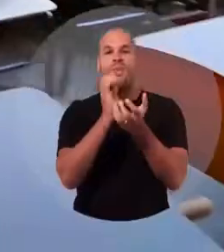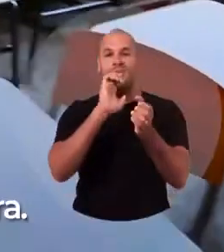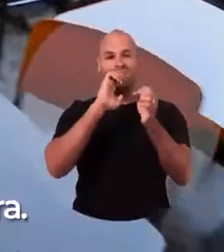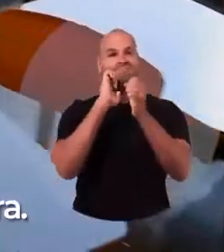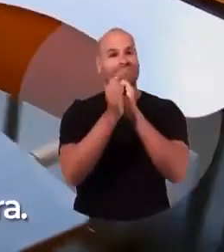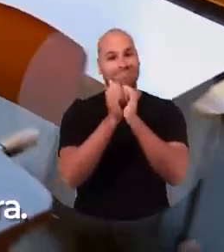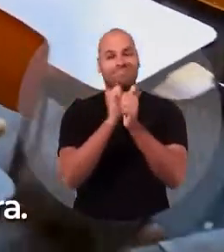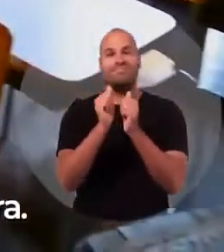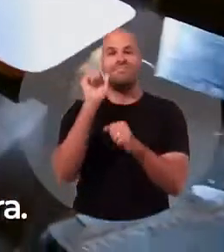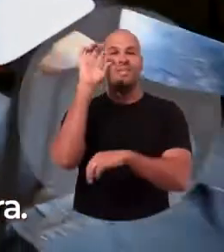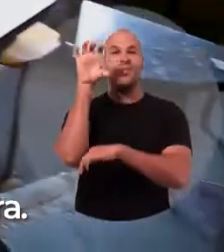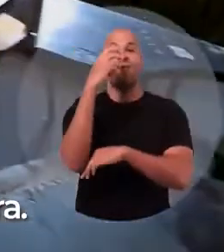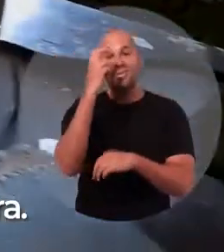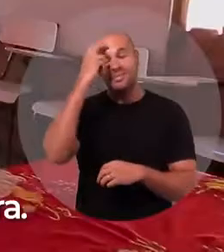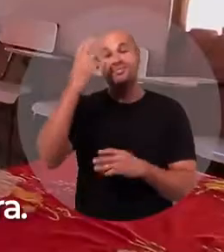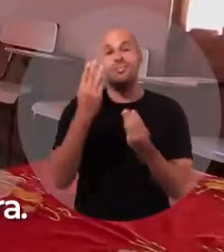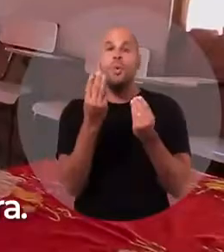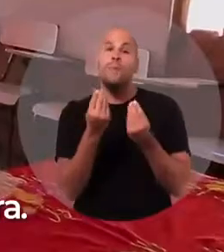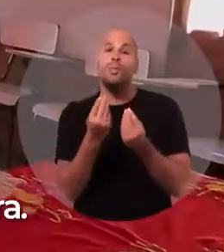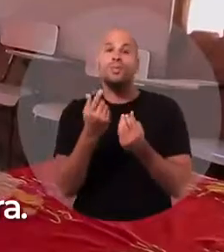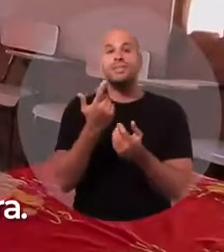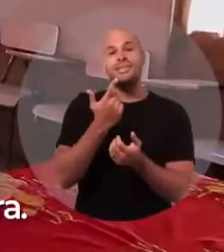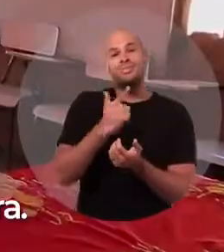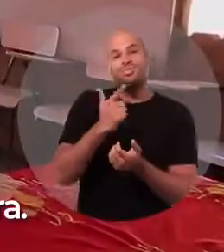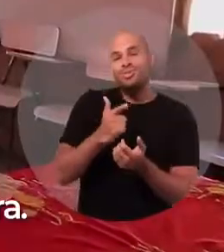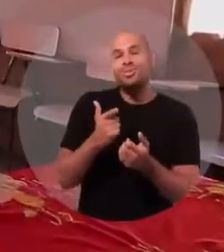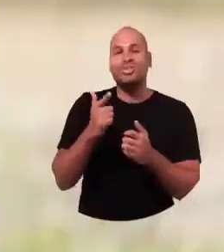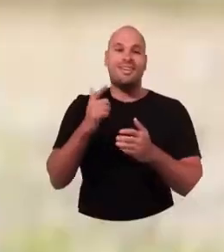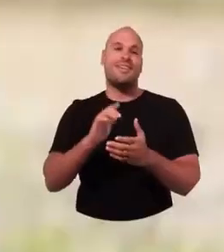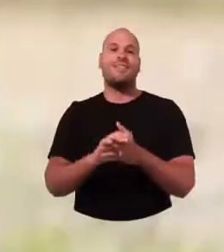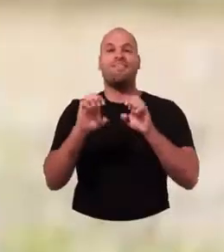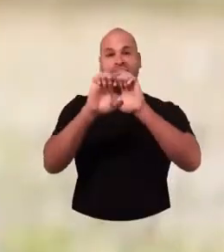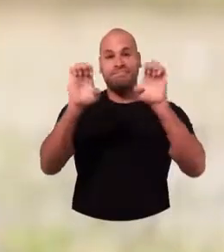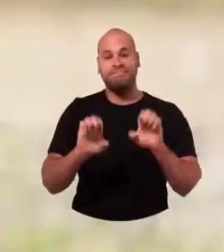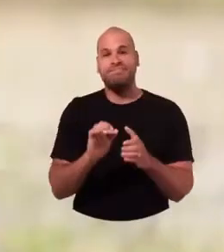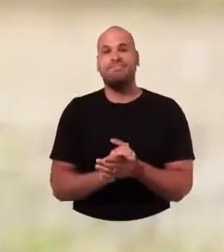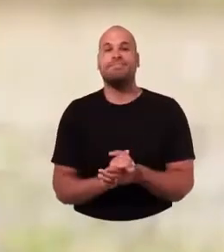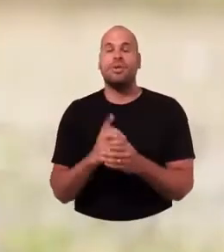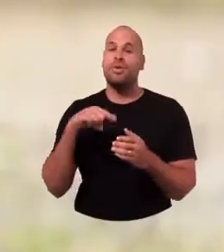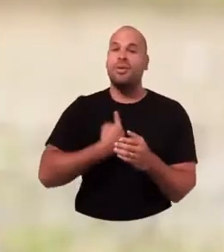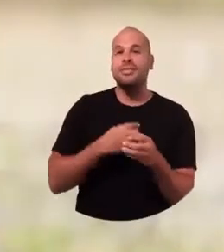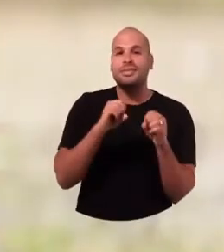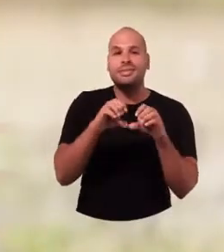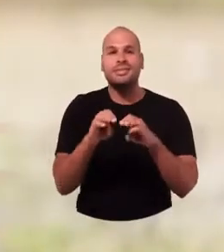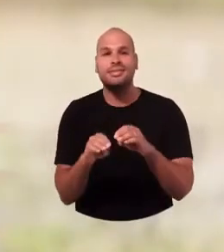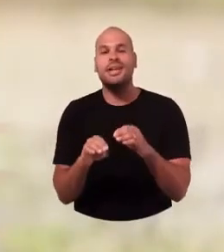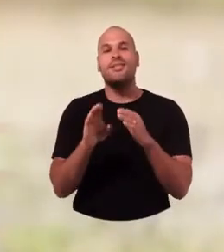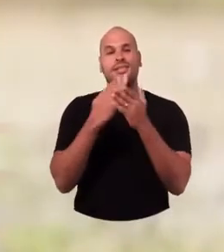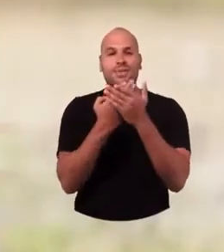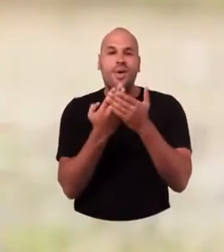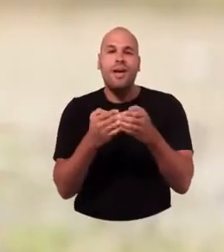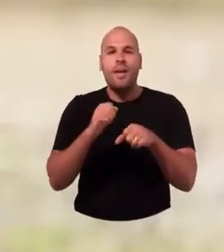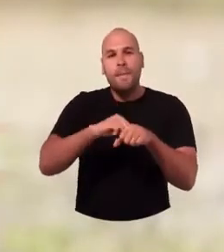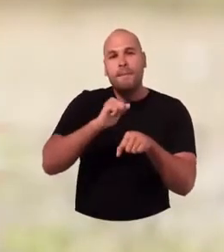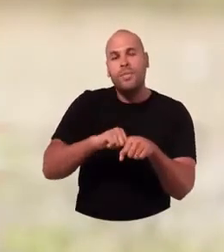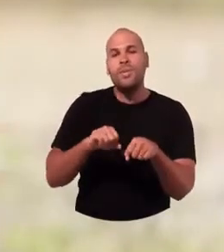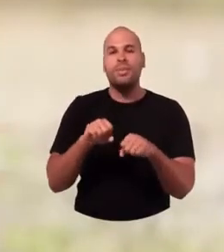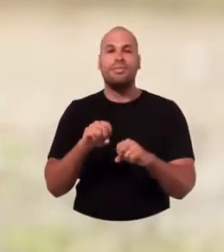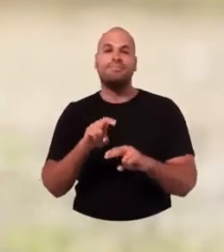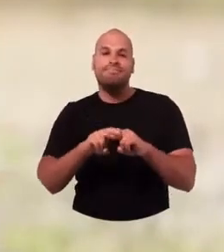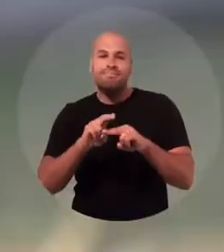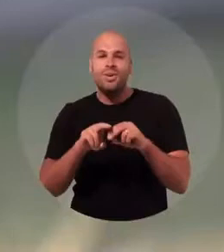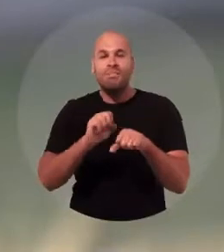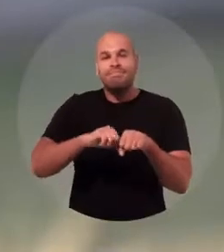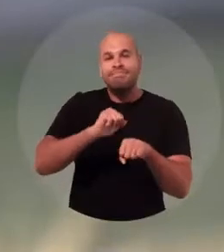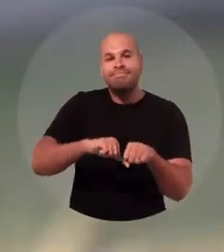saber. Muitas tinham pouca ou nenhuma estrutura. A gente ensinava na escolinha de taipa. Os bancos eram assim,